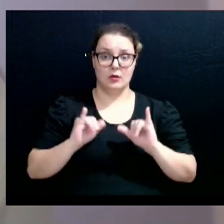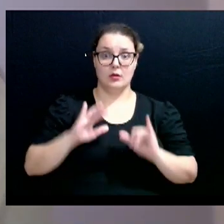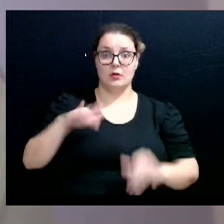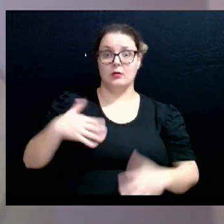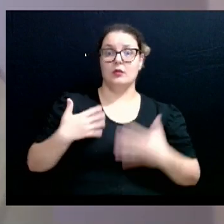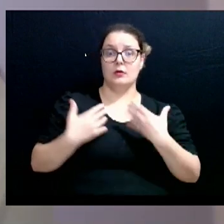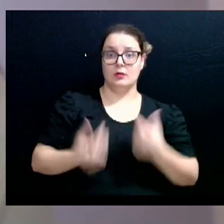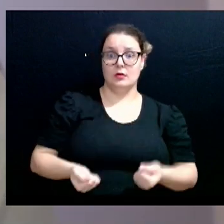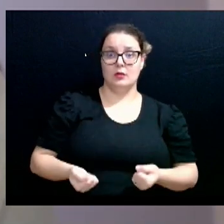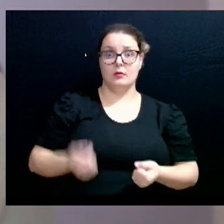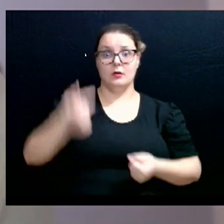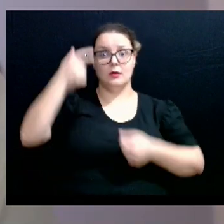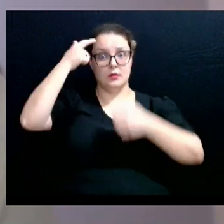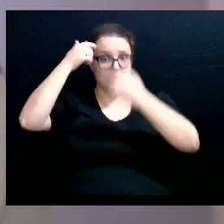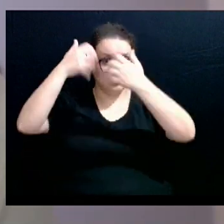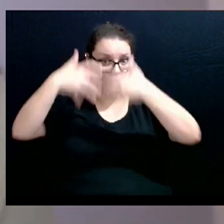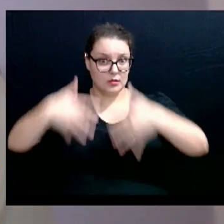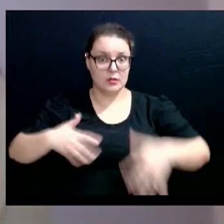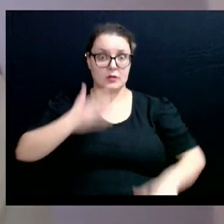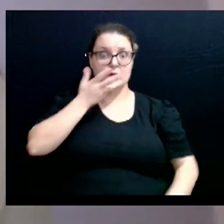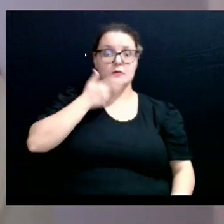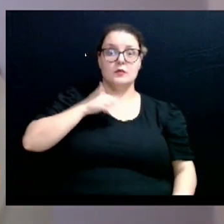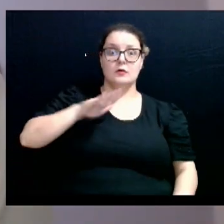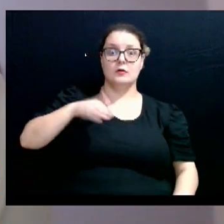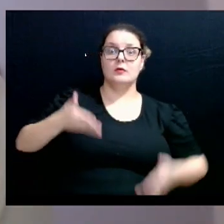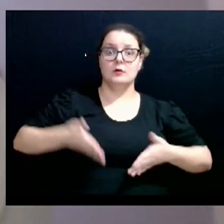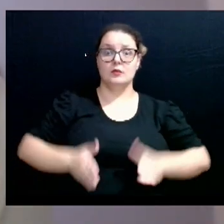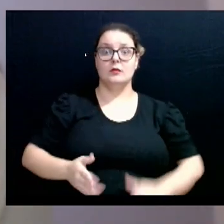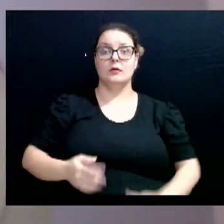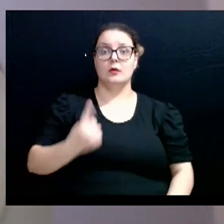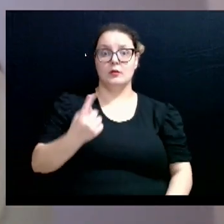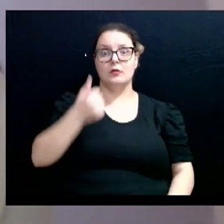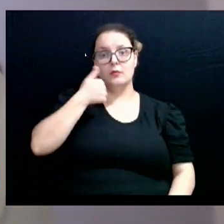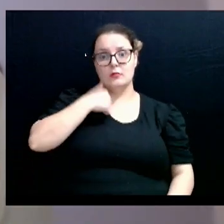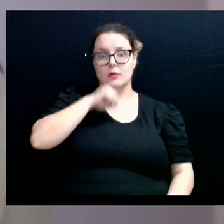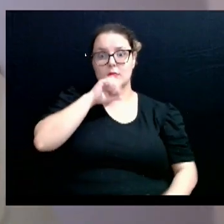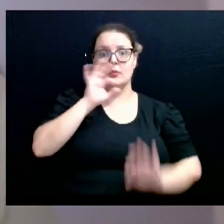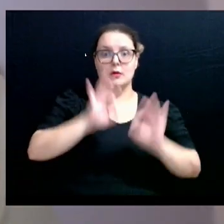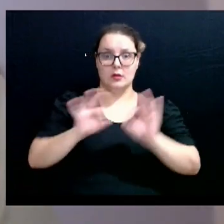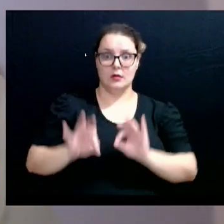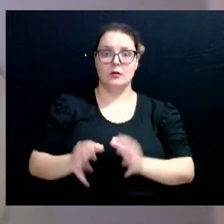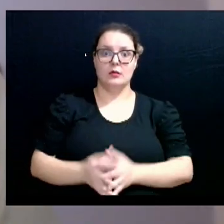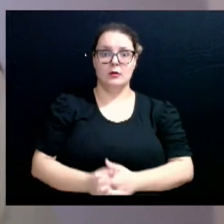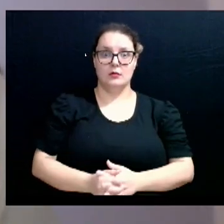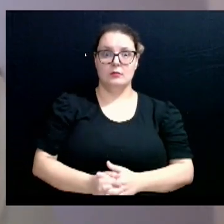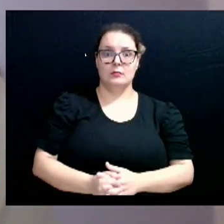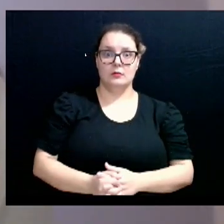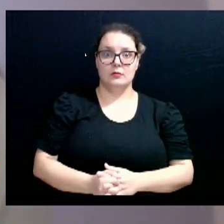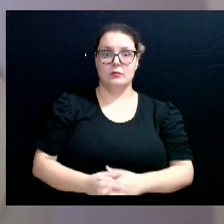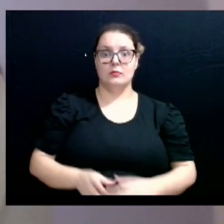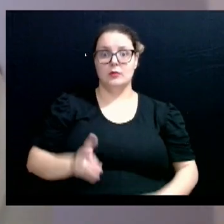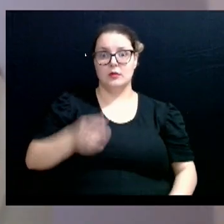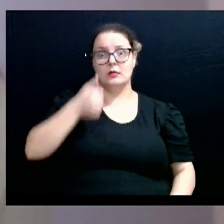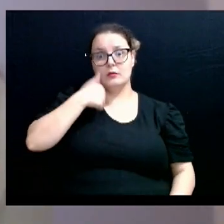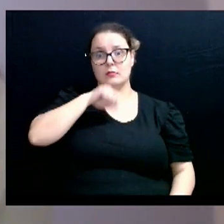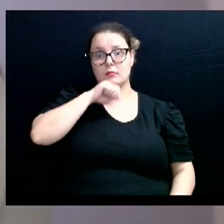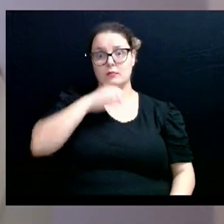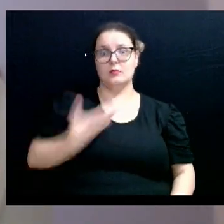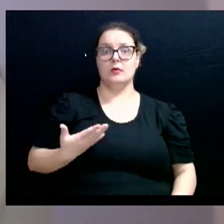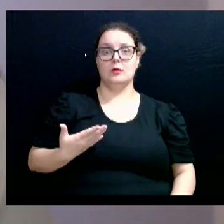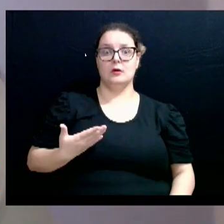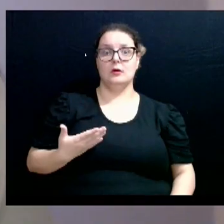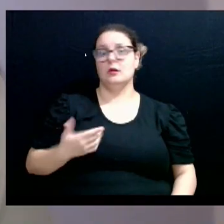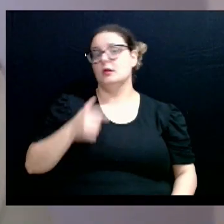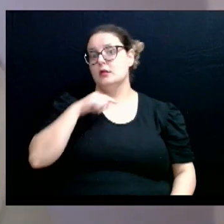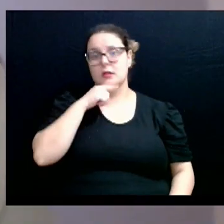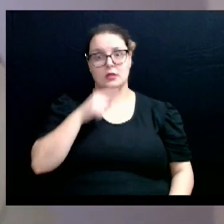essa criança nasce, nenhuma mãe está preparada para ser mãe. Então, a gente vai sendo mãe no decorrer do que vai acontecendo